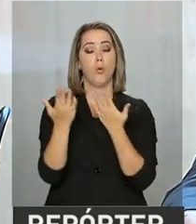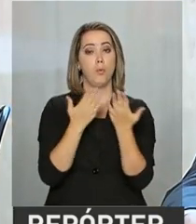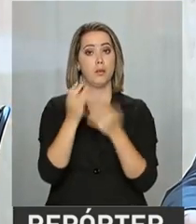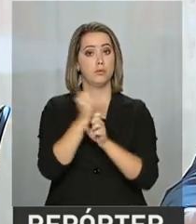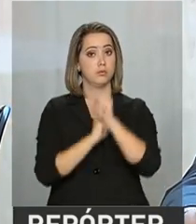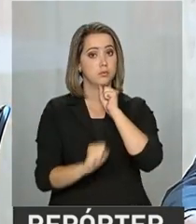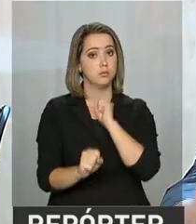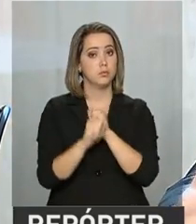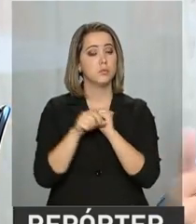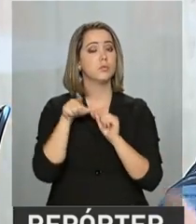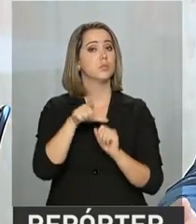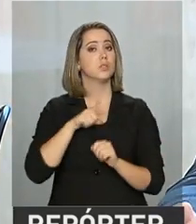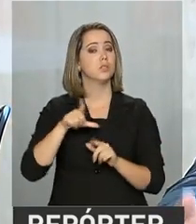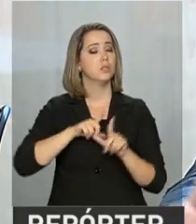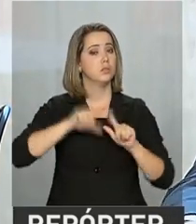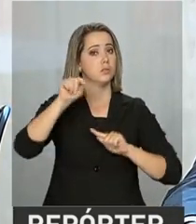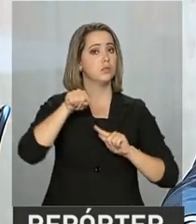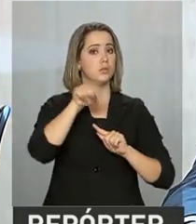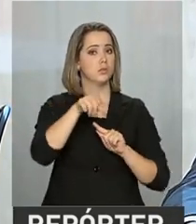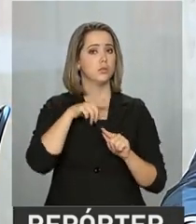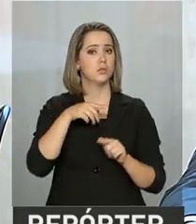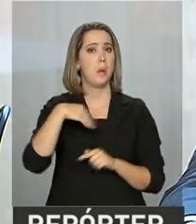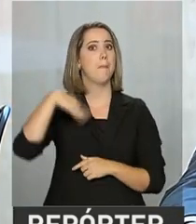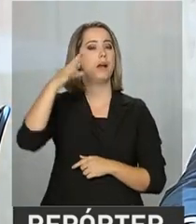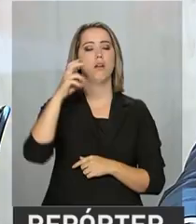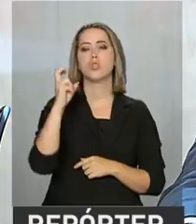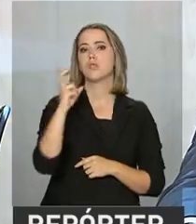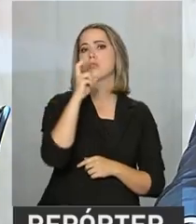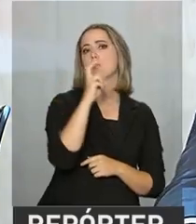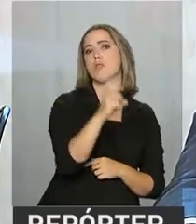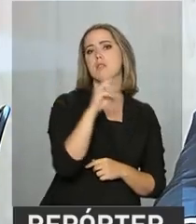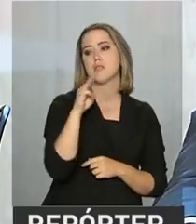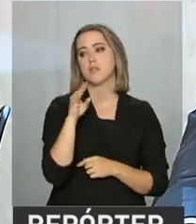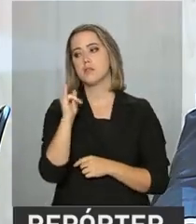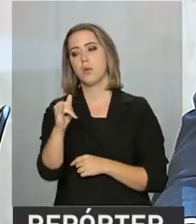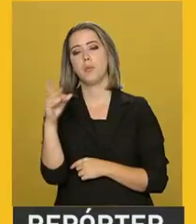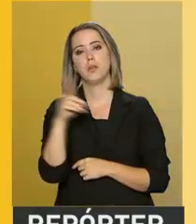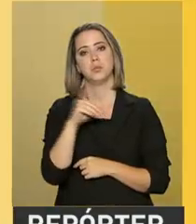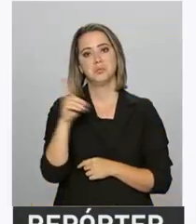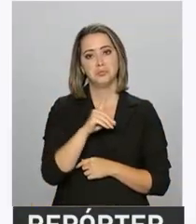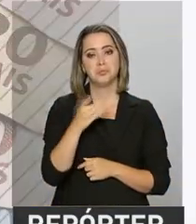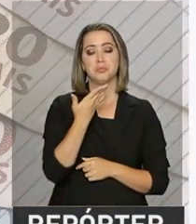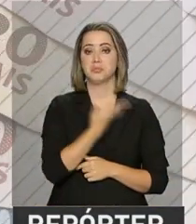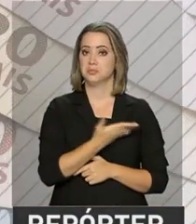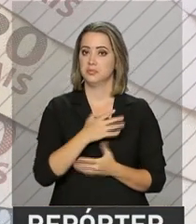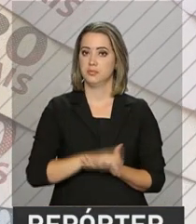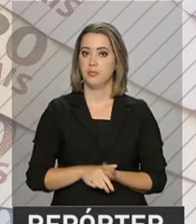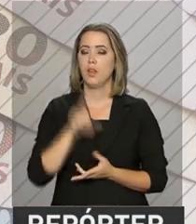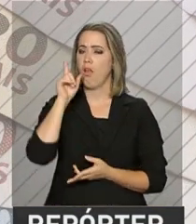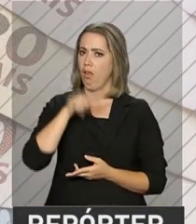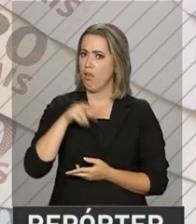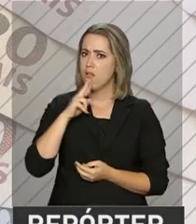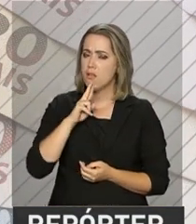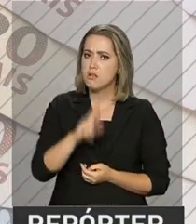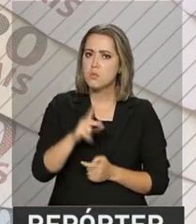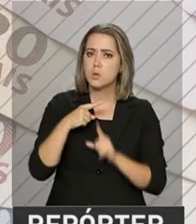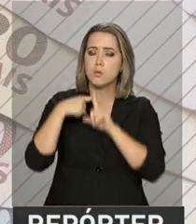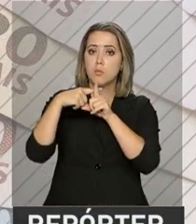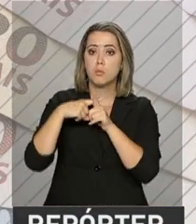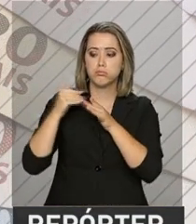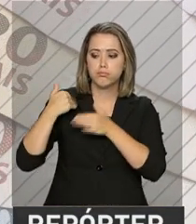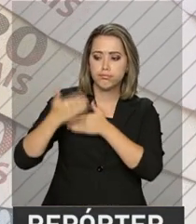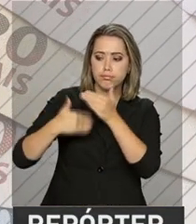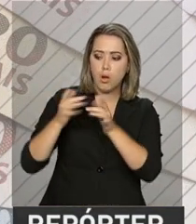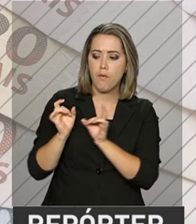2016 que deve superar o valor de 55 Bilhões de Dólares o desempenho positivo das exportações brasileiras